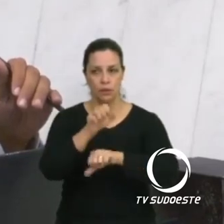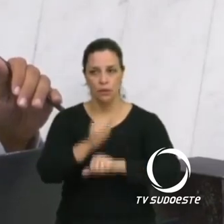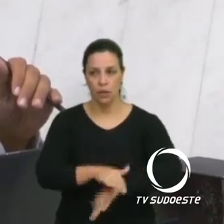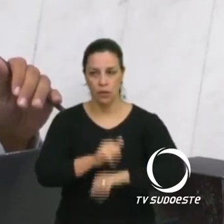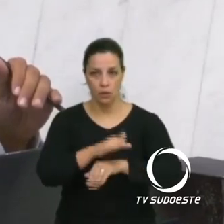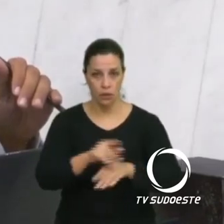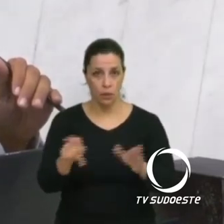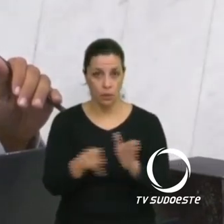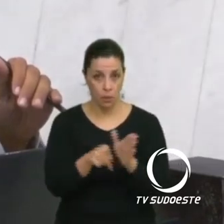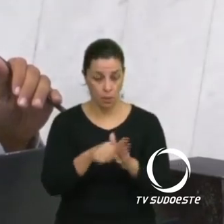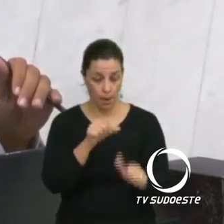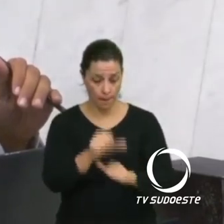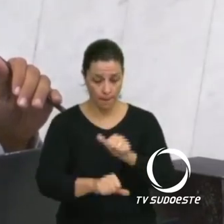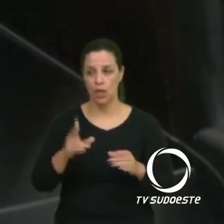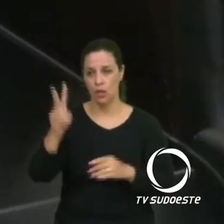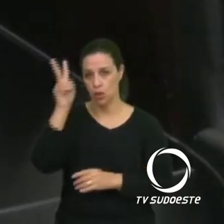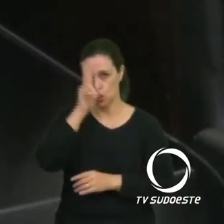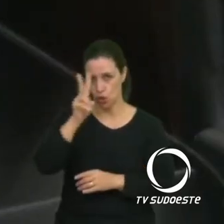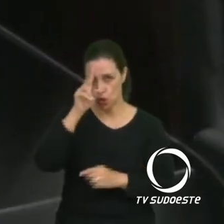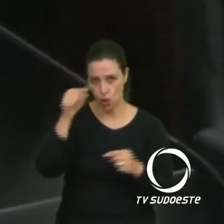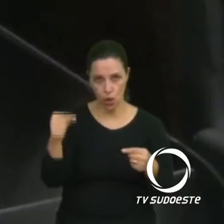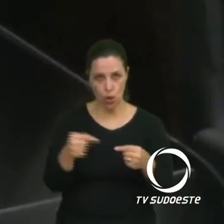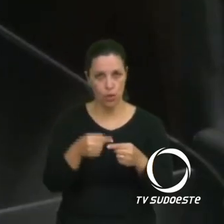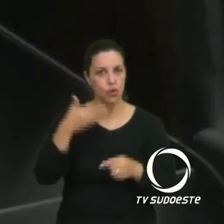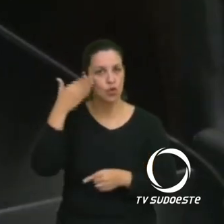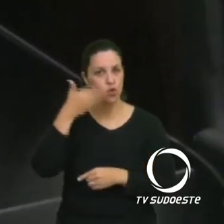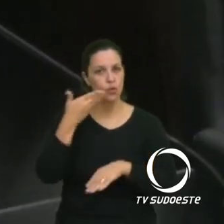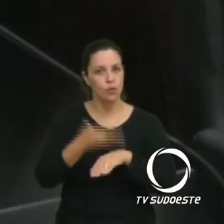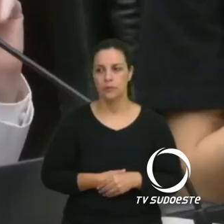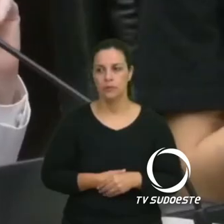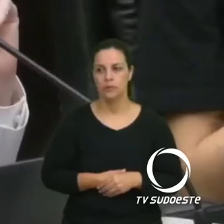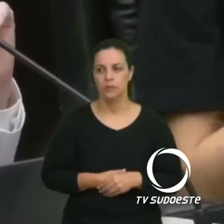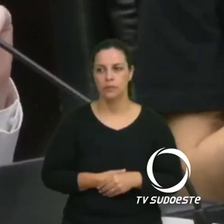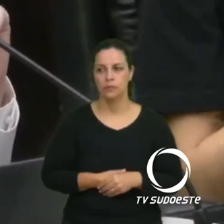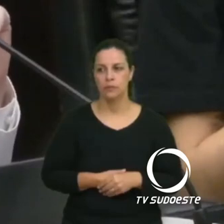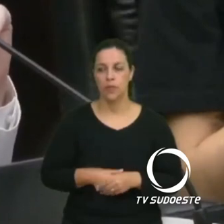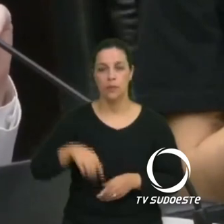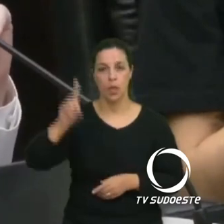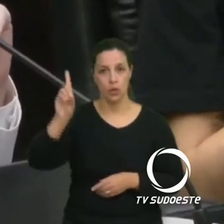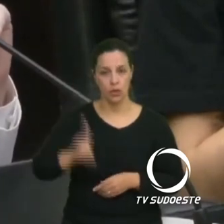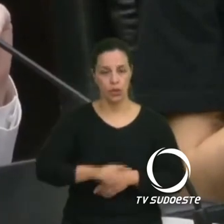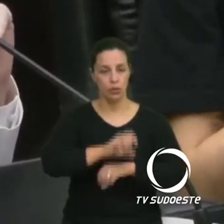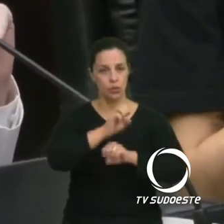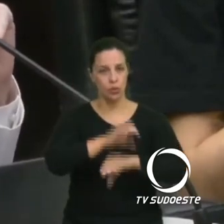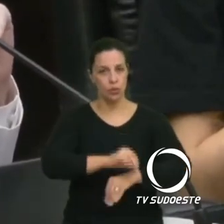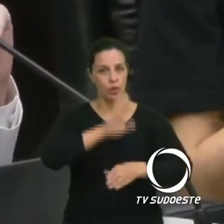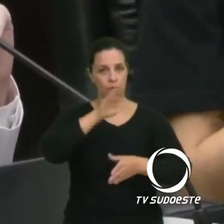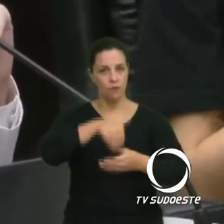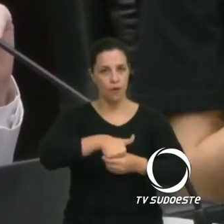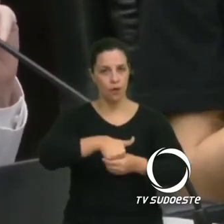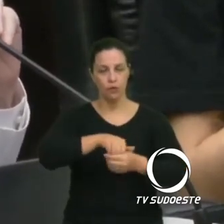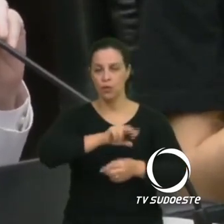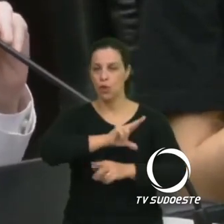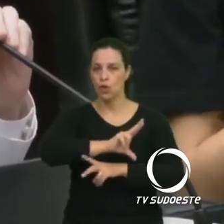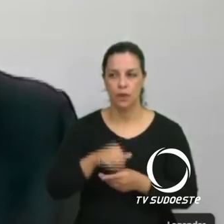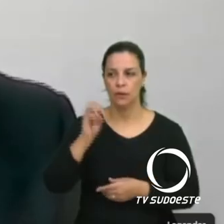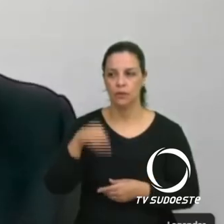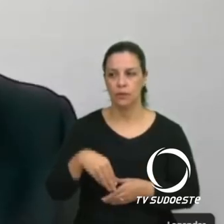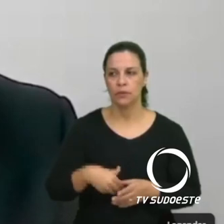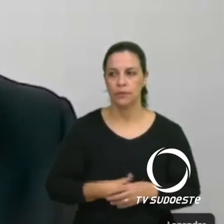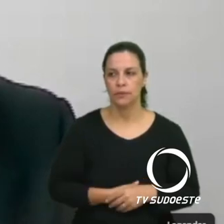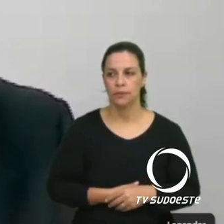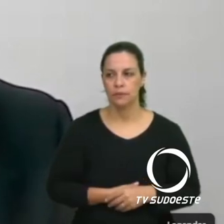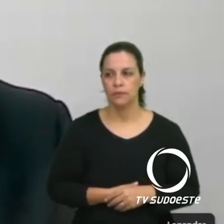os deputados de oposição que votaram contra o projeto do governo. Pelo direito à educação, não ao projeto.